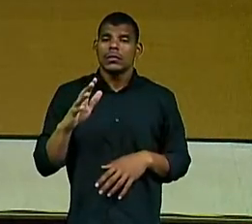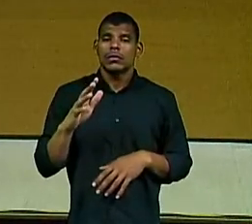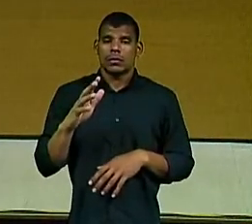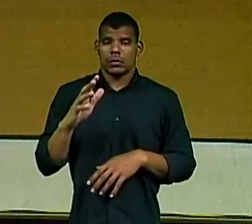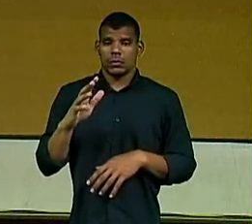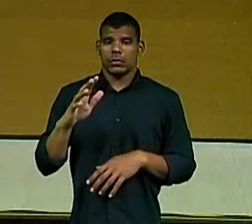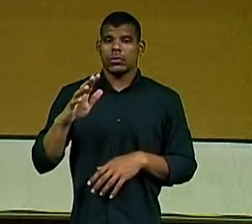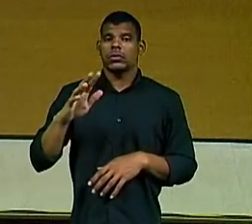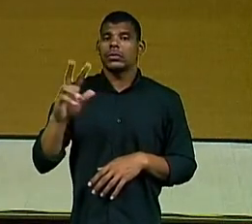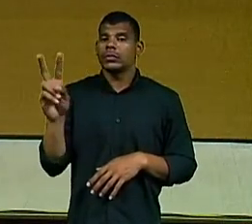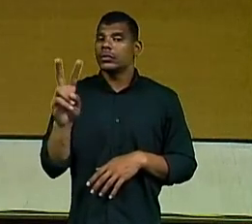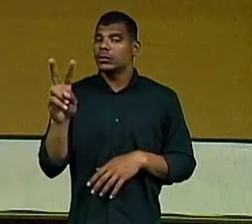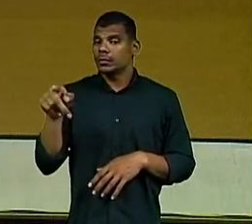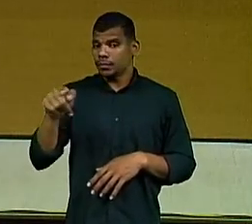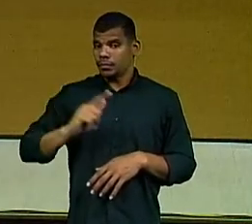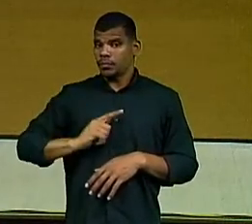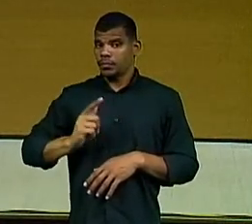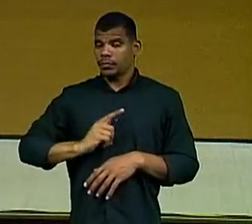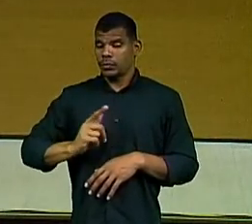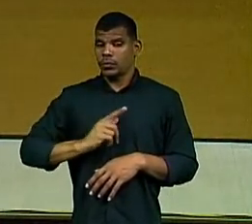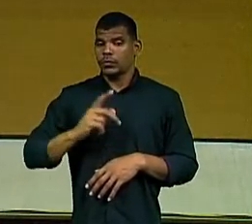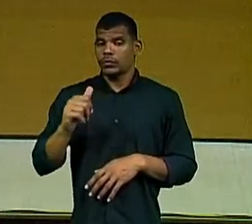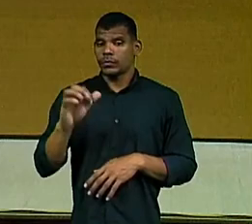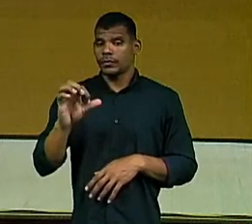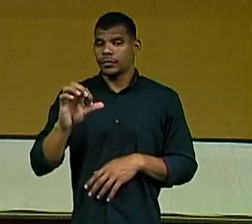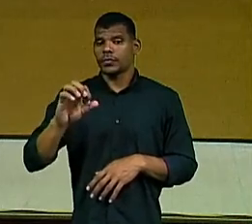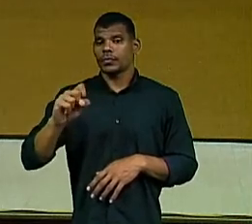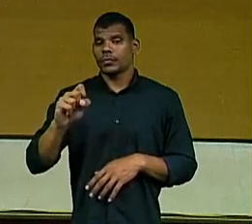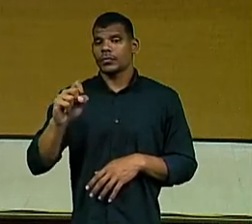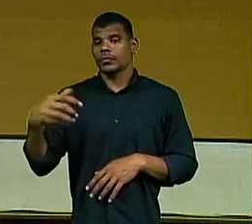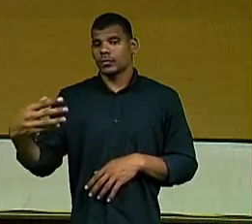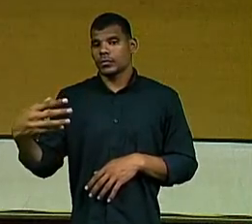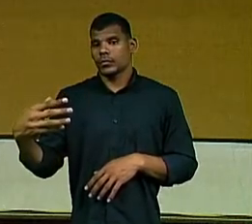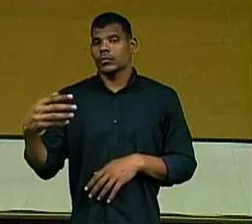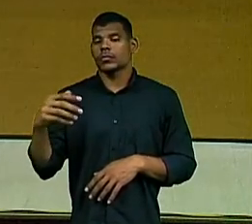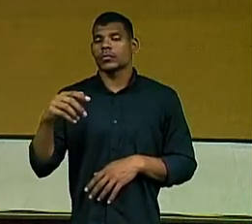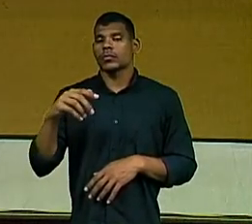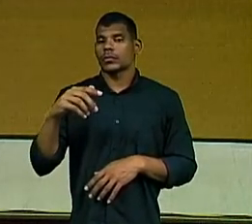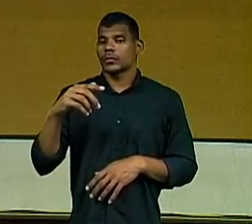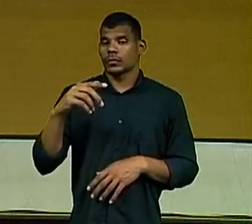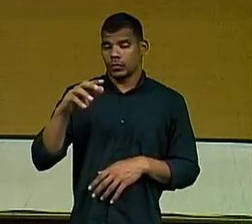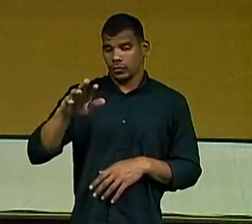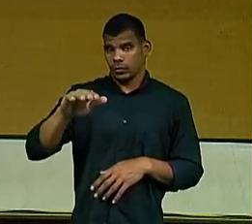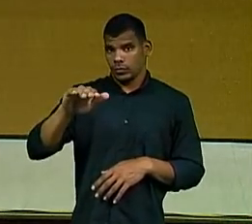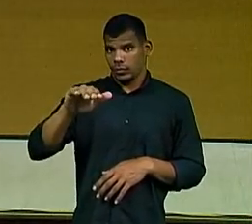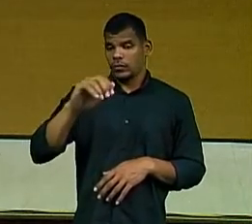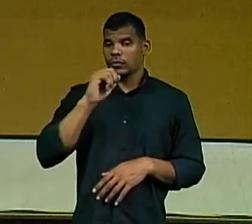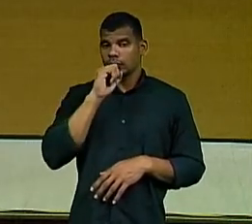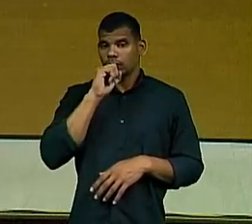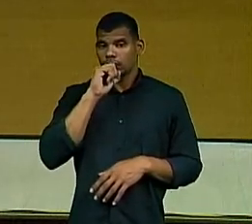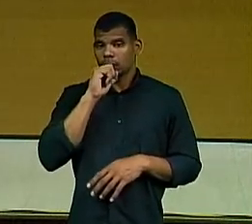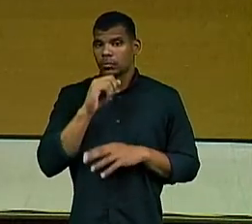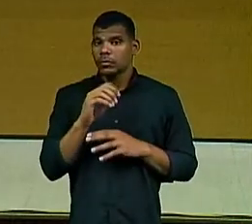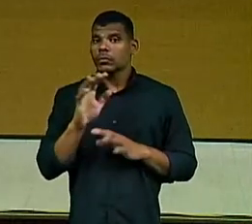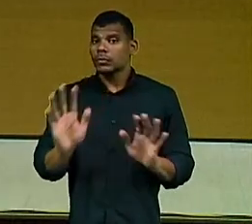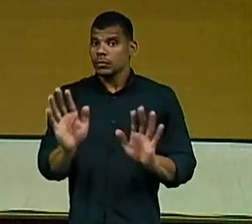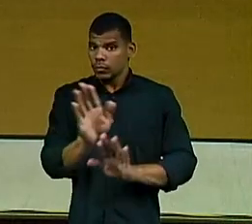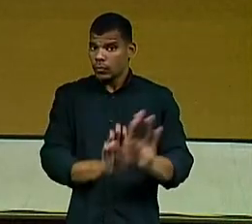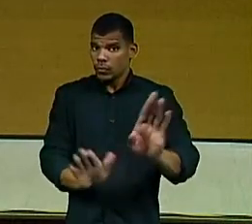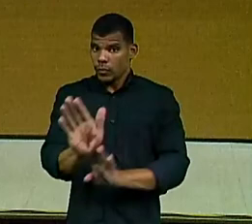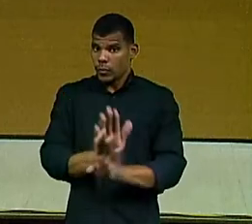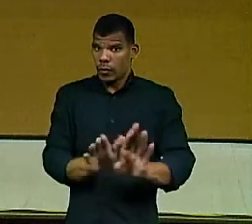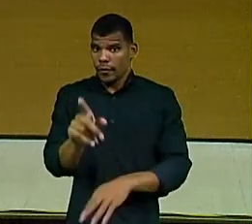vestibular viu prestem muita atenção em 1984 e sabe qual é a pegadinha que os vestibulares oferecem para os candidatos